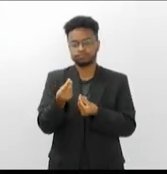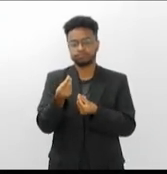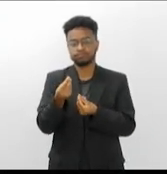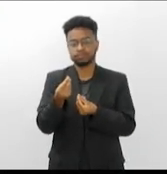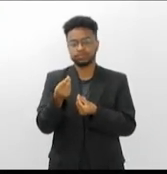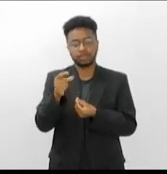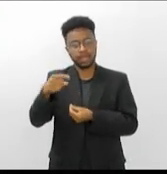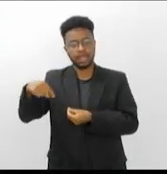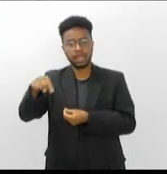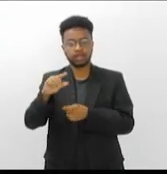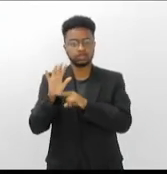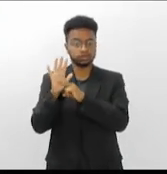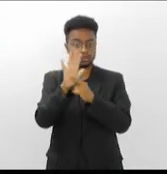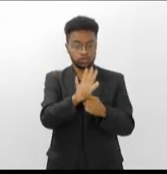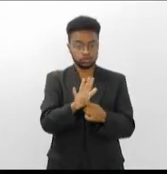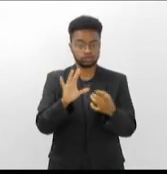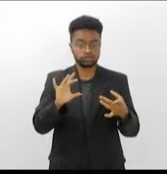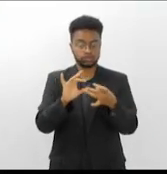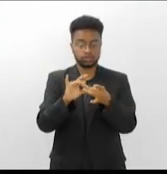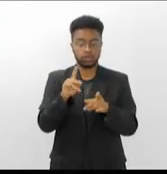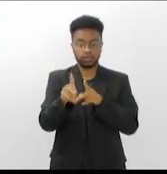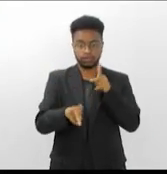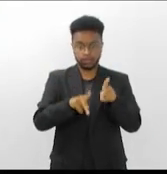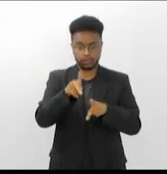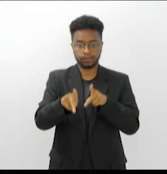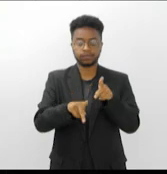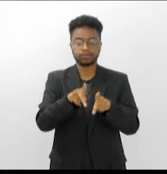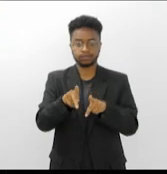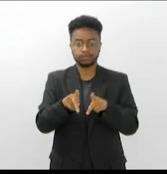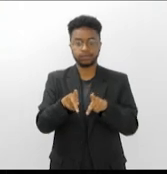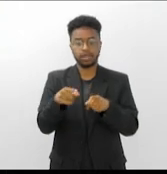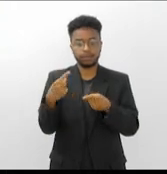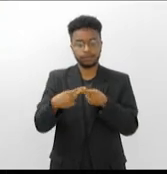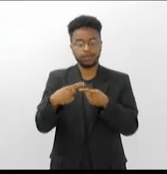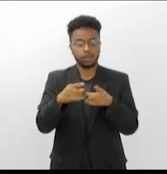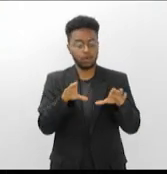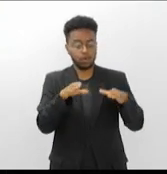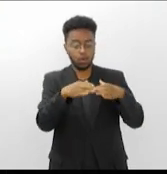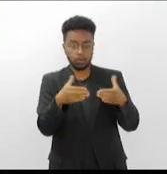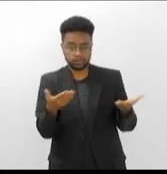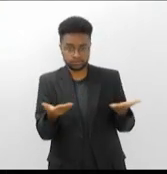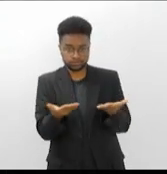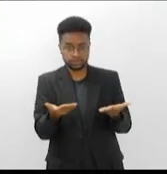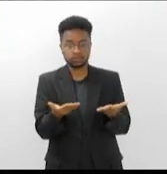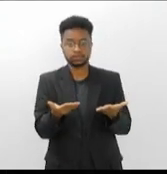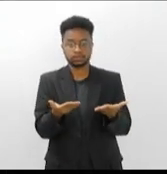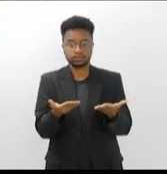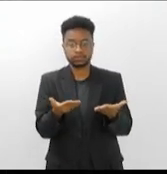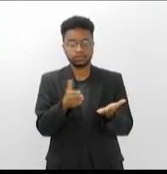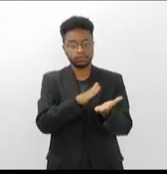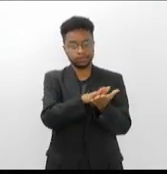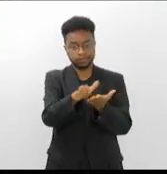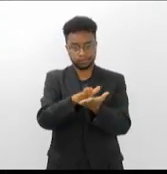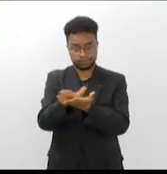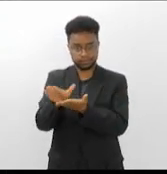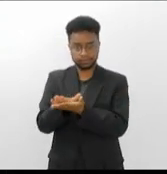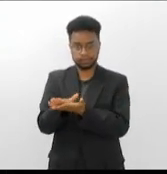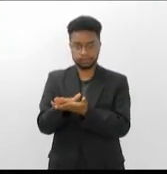elas demonstram com a população, que esta comissão agora seja publicada. Por